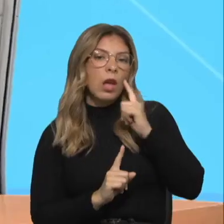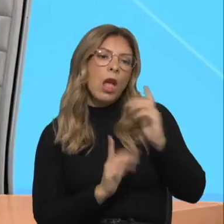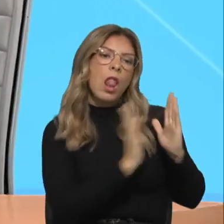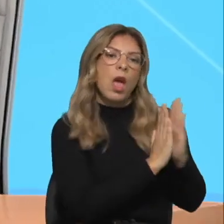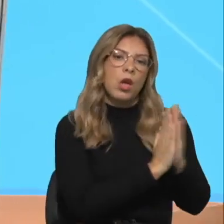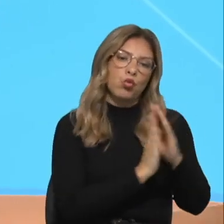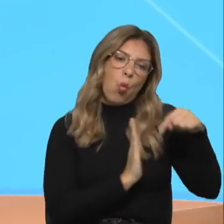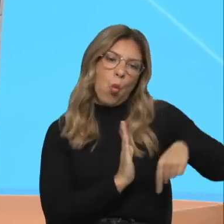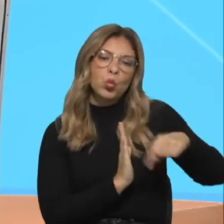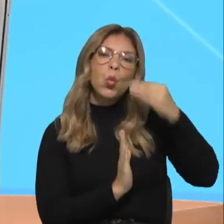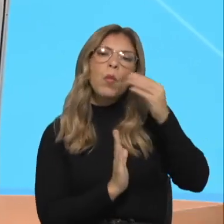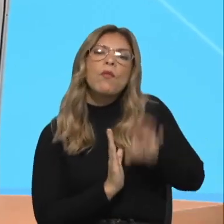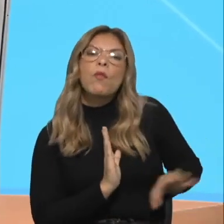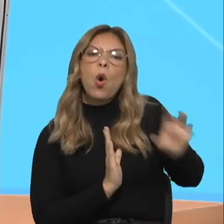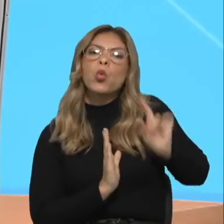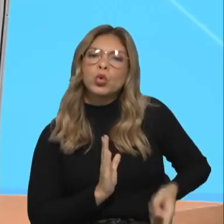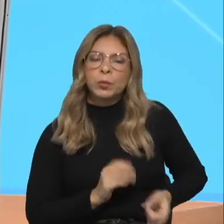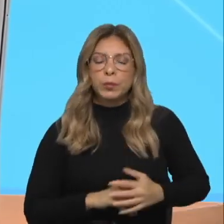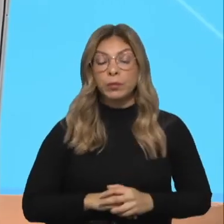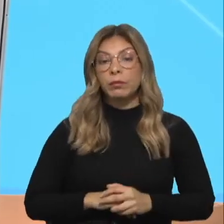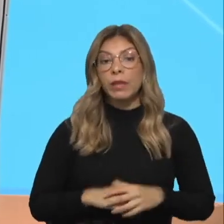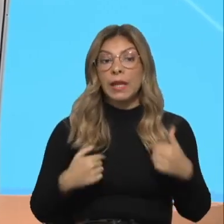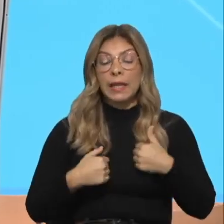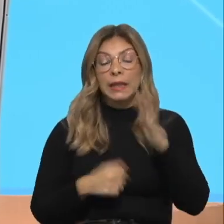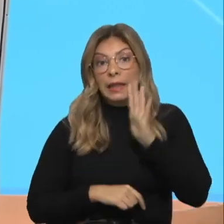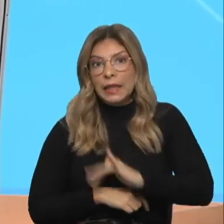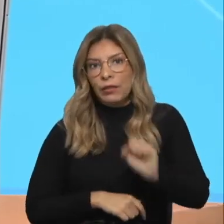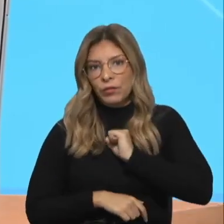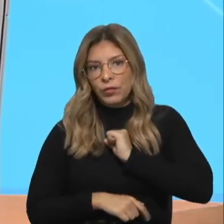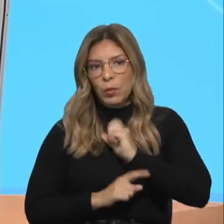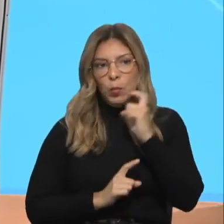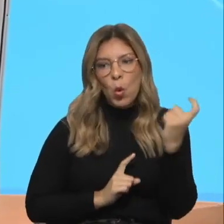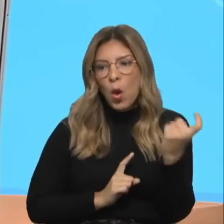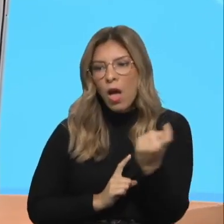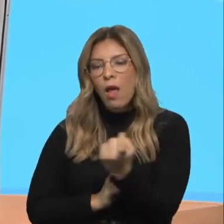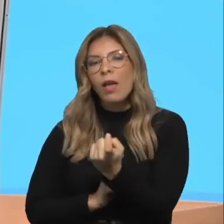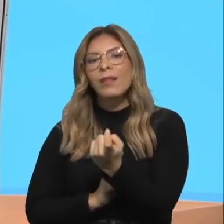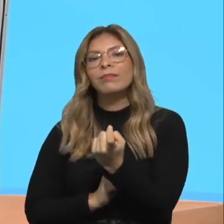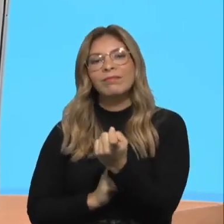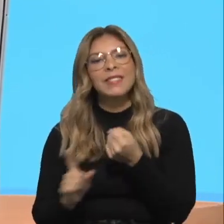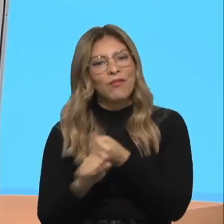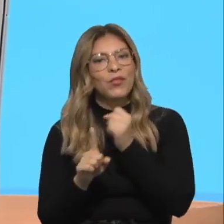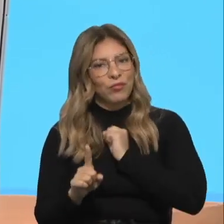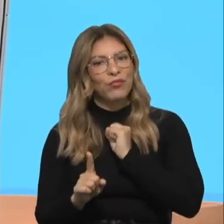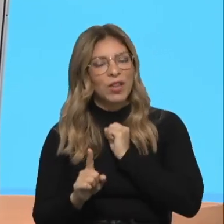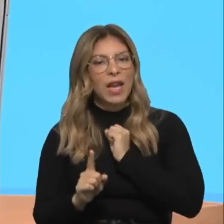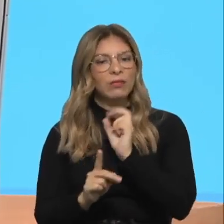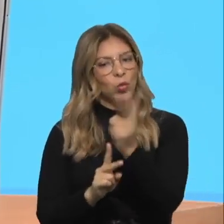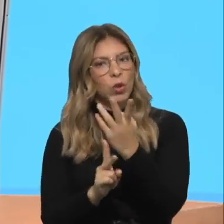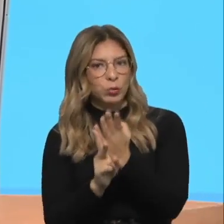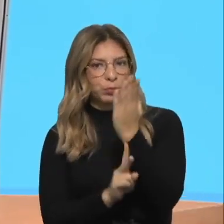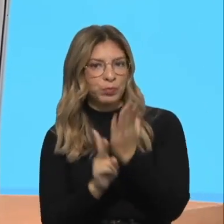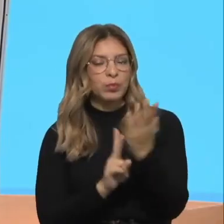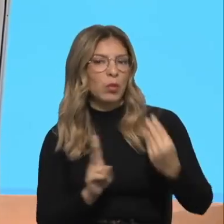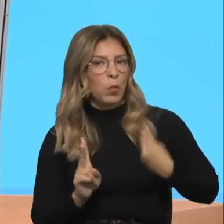Pois esse é o desafio que procuro desenvolver no livro. No fundo, tenho uma dupla preocupação. A primeira preocupação é como